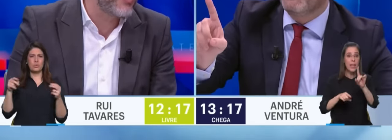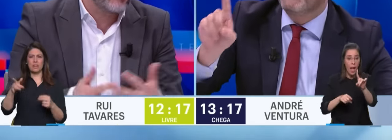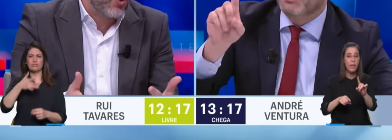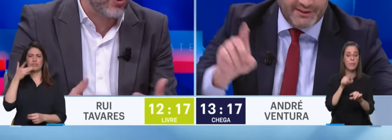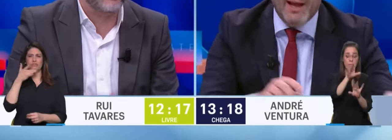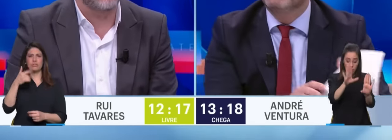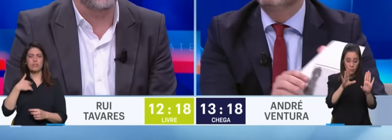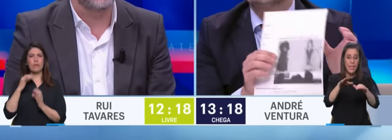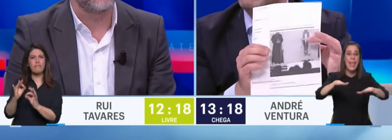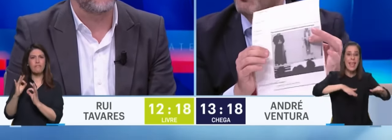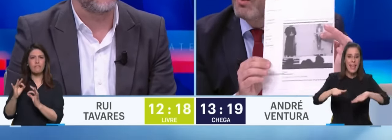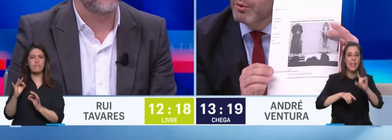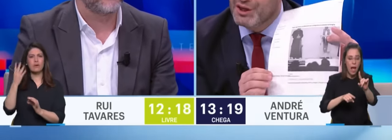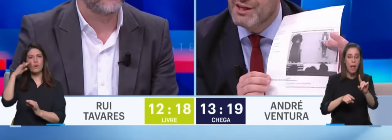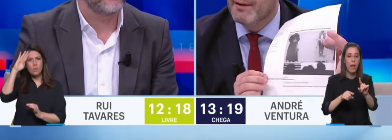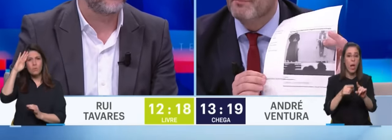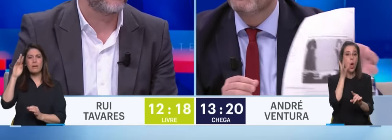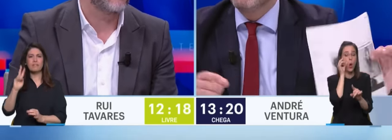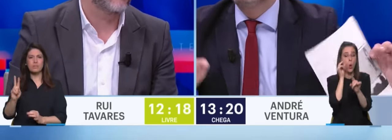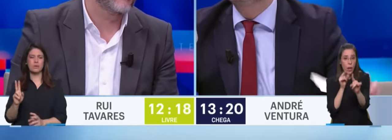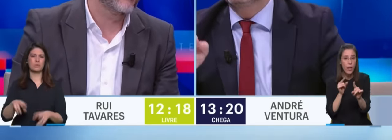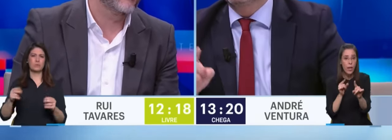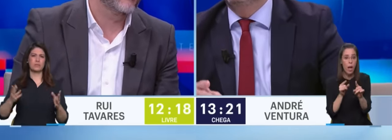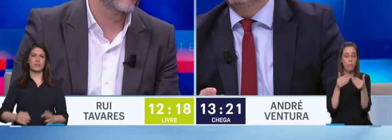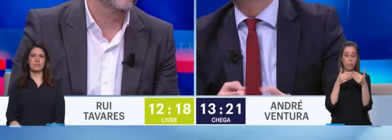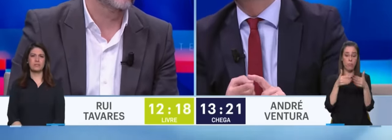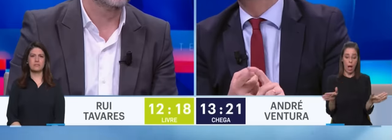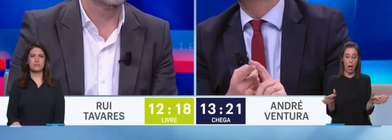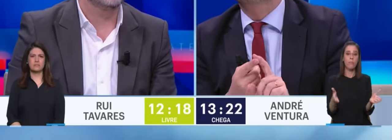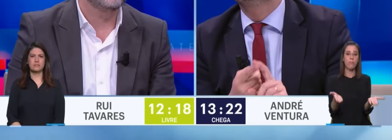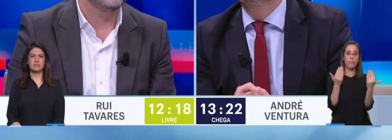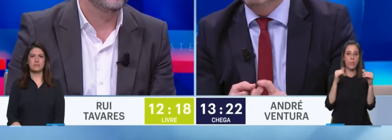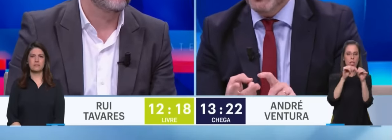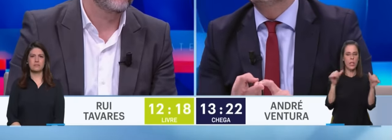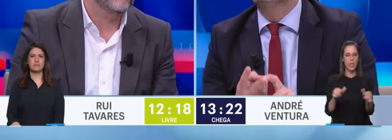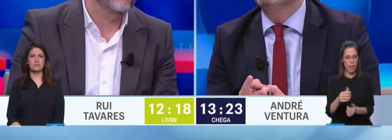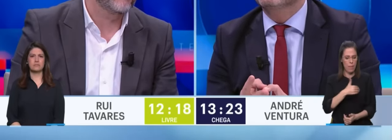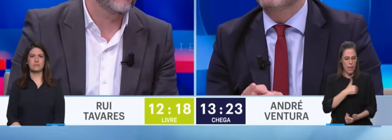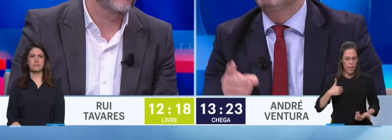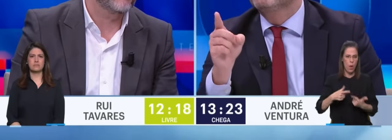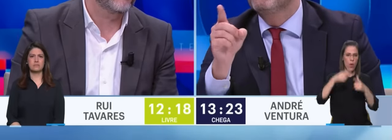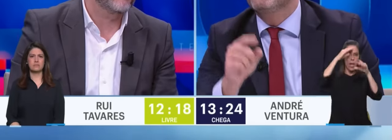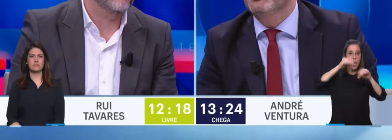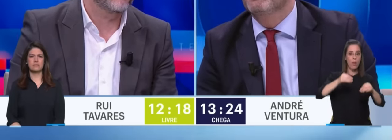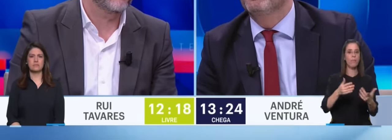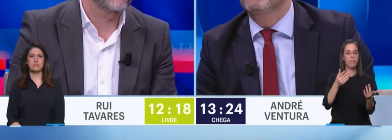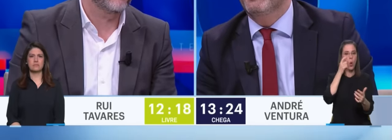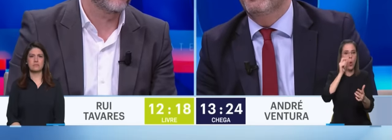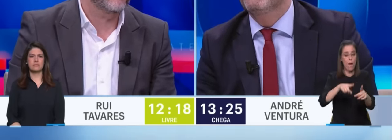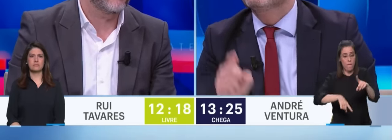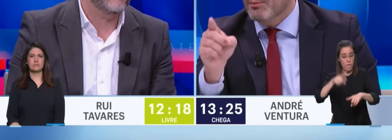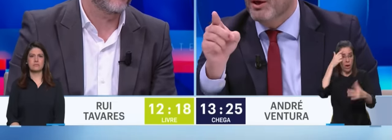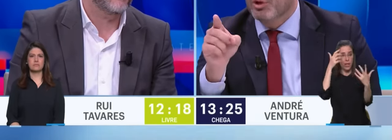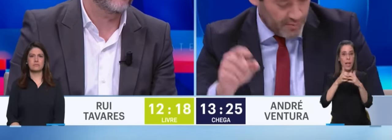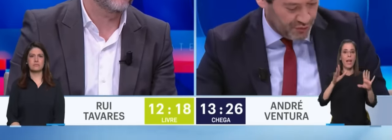Itália Itália a Hungria abriram as suas portas os seus sistemas de saúde a sua educação para receber ucranianos que fugiam da